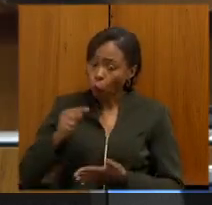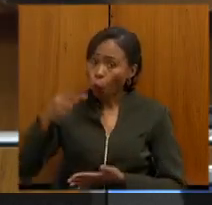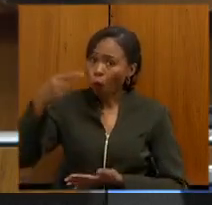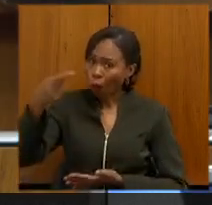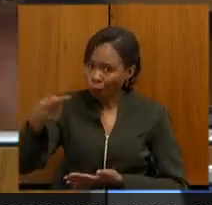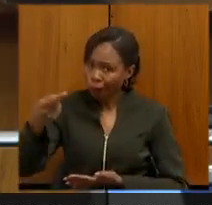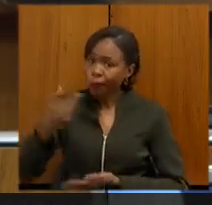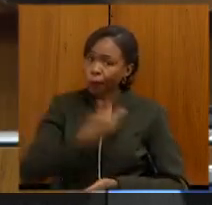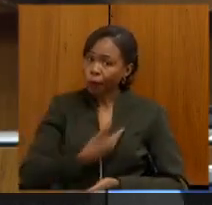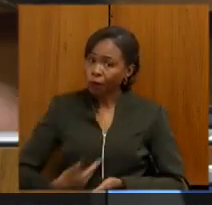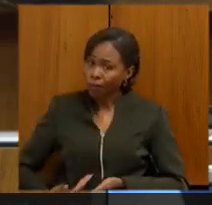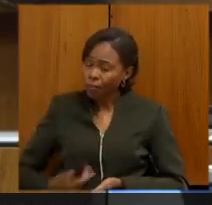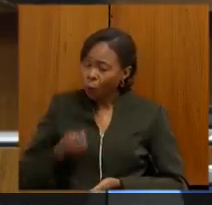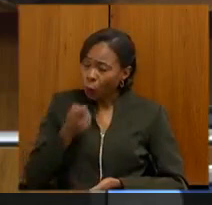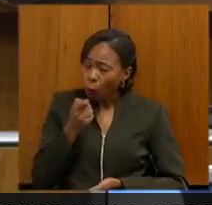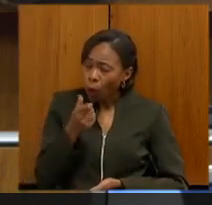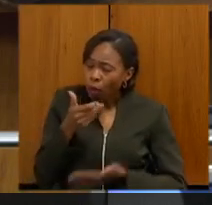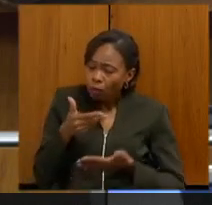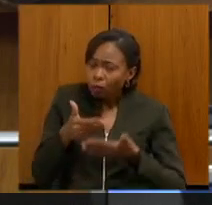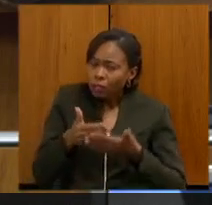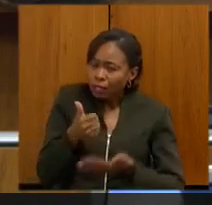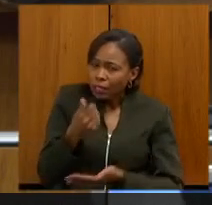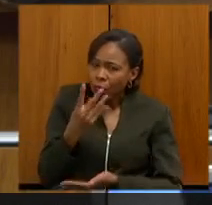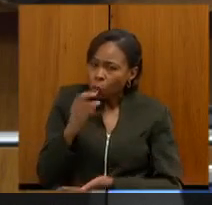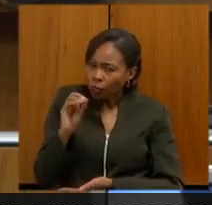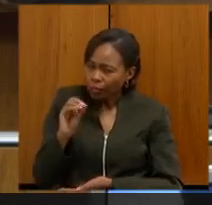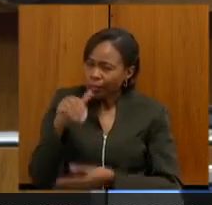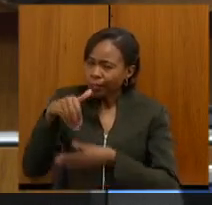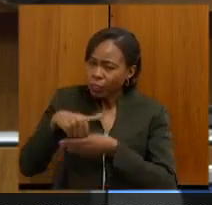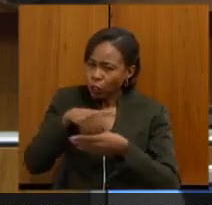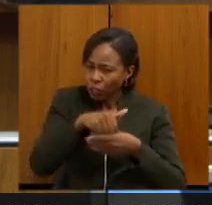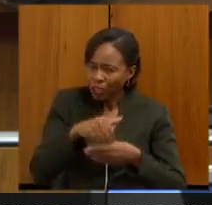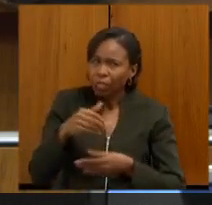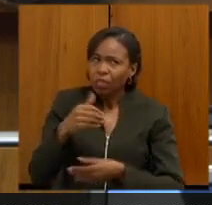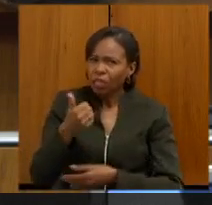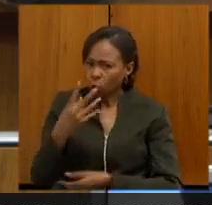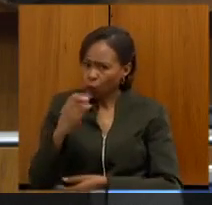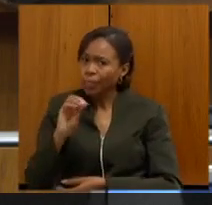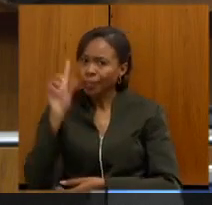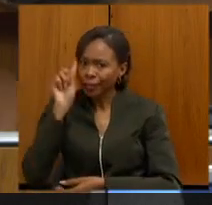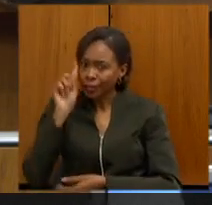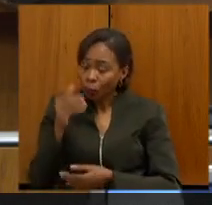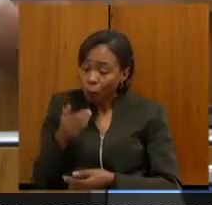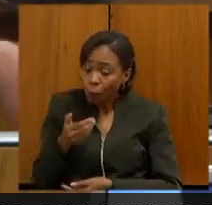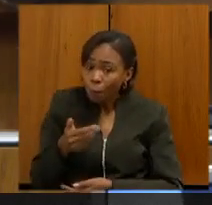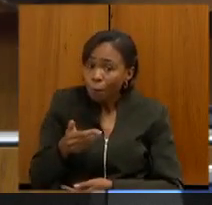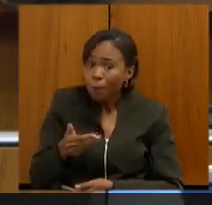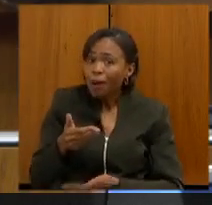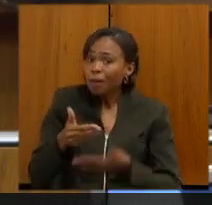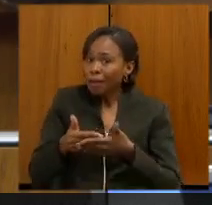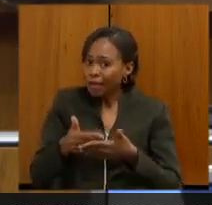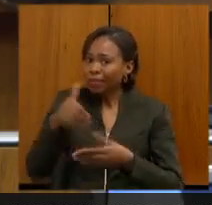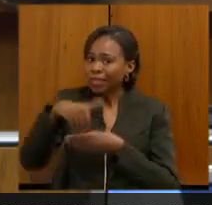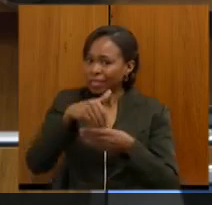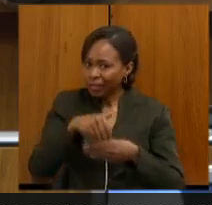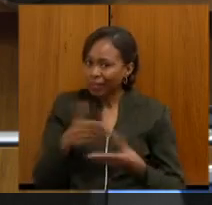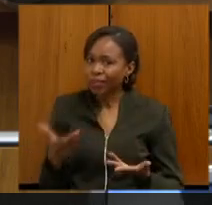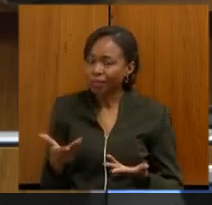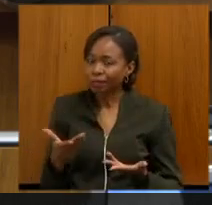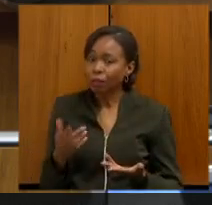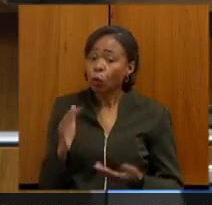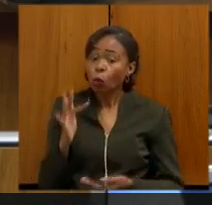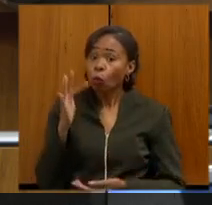governo tá perto faltou 140 dias sem me engano para ter ele é bem perto e a quem é quem na